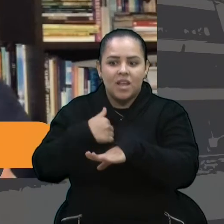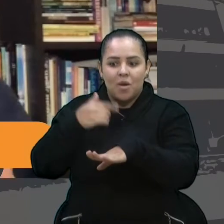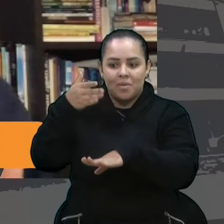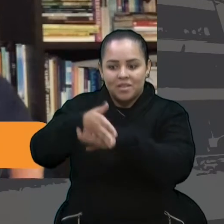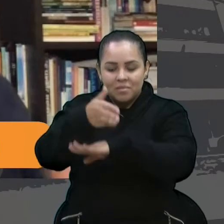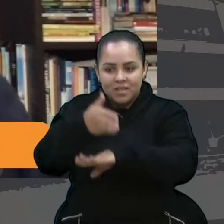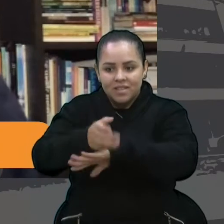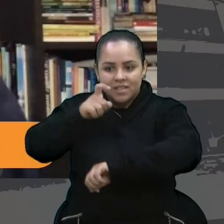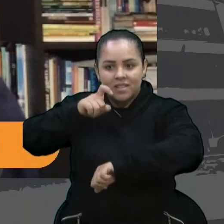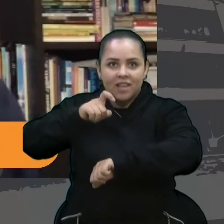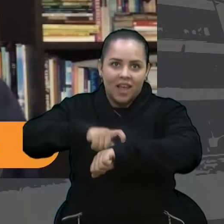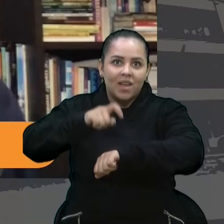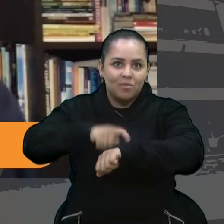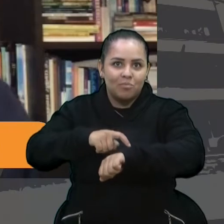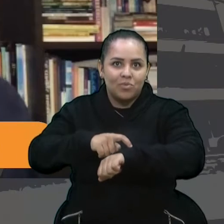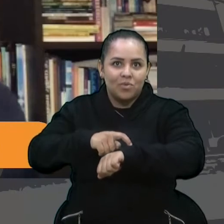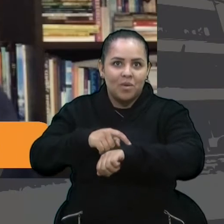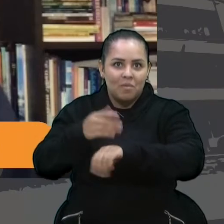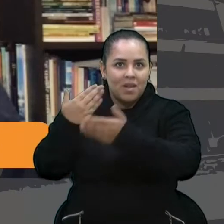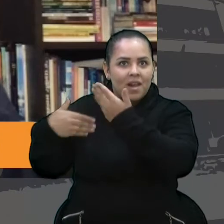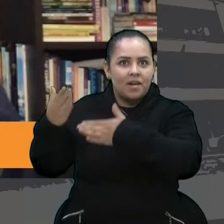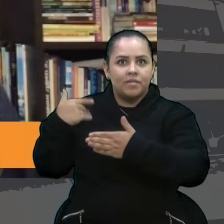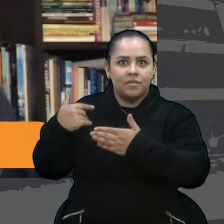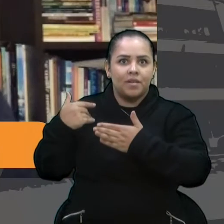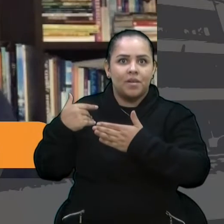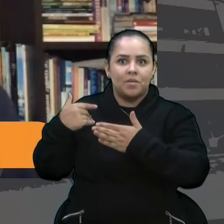etapa, que eu fui além, né, do meu cargo de